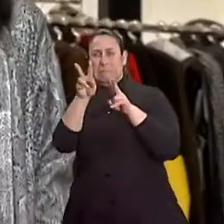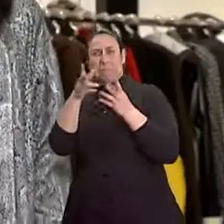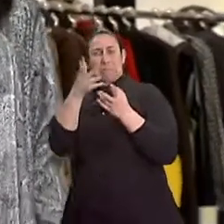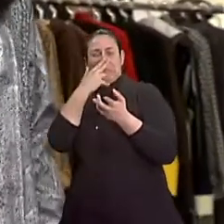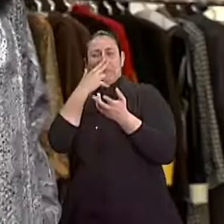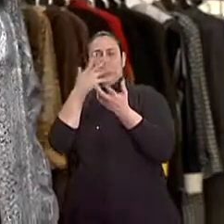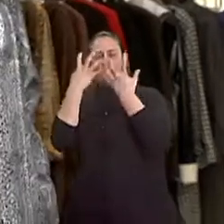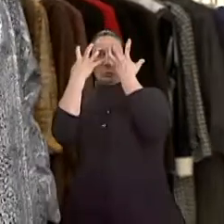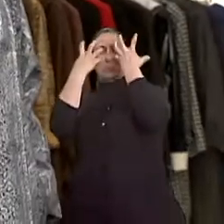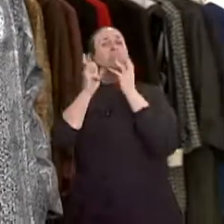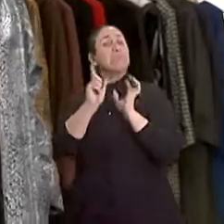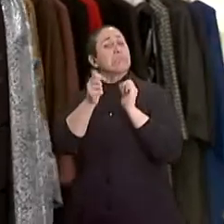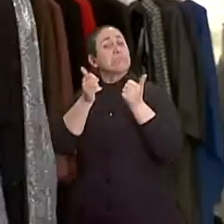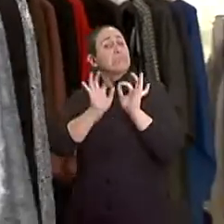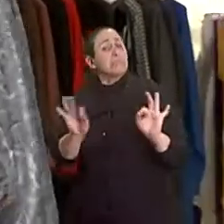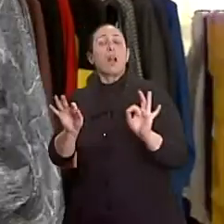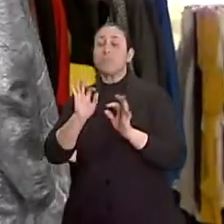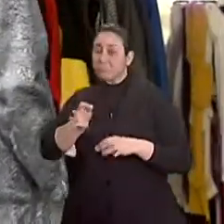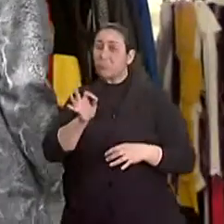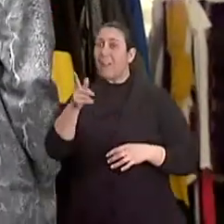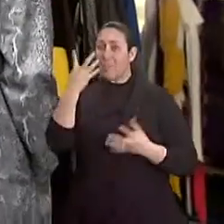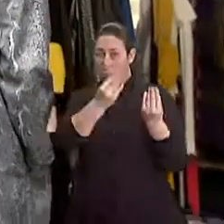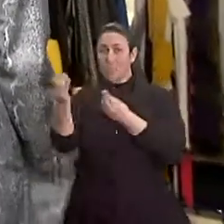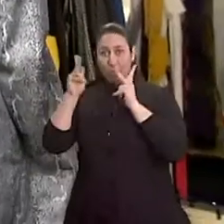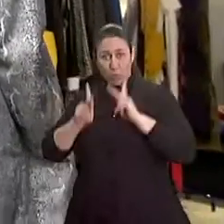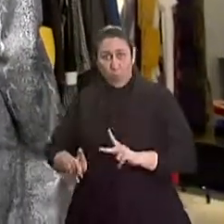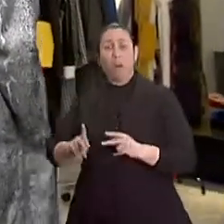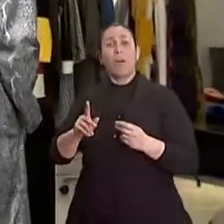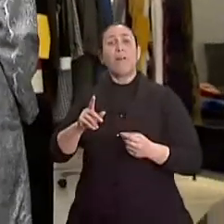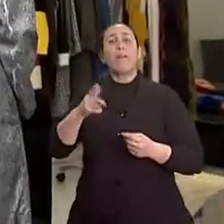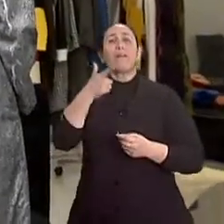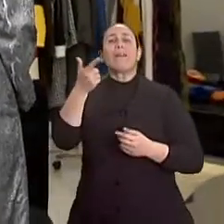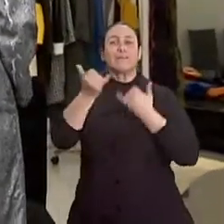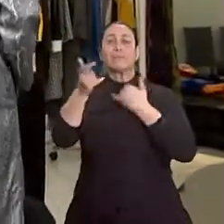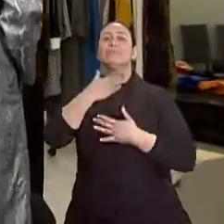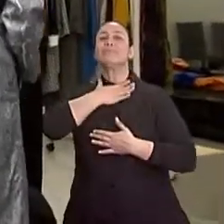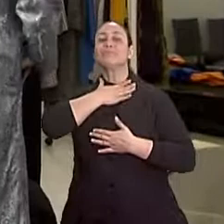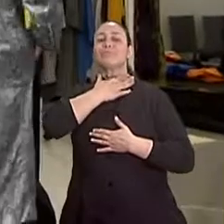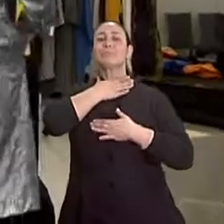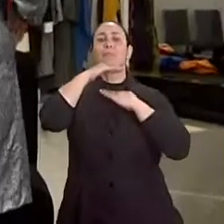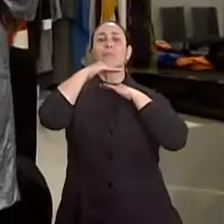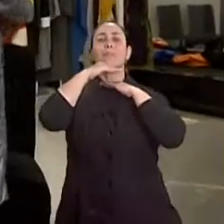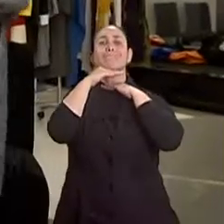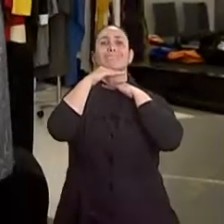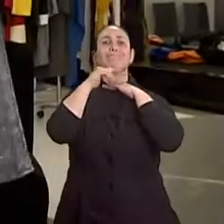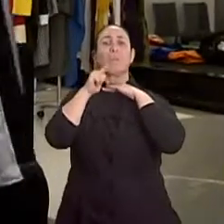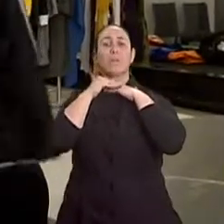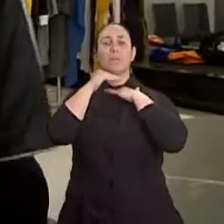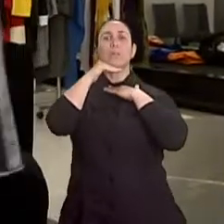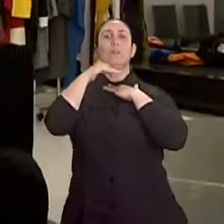numa ocasião mais. E ela é bem aberta, por quê? Porque tem pessoas que não têm muita altura de pescoço. Mas ele sendo aberto, ele dá